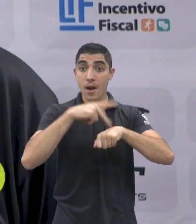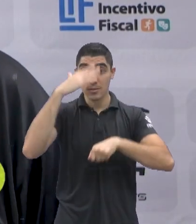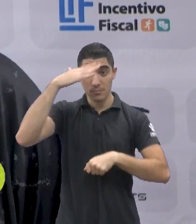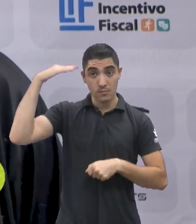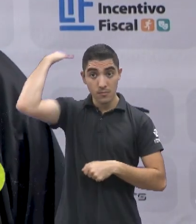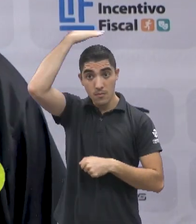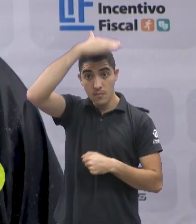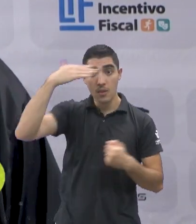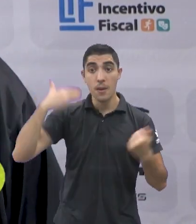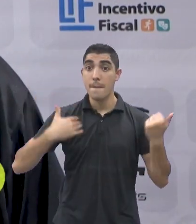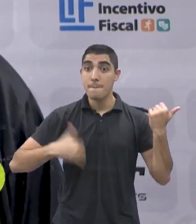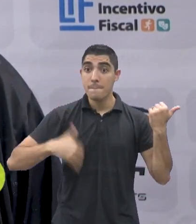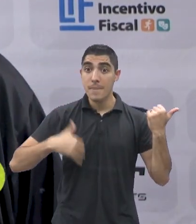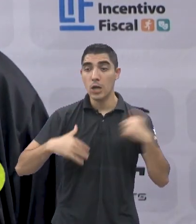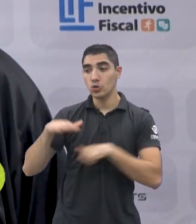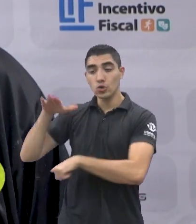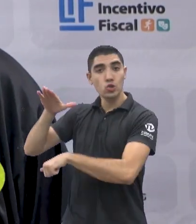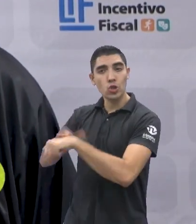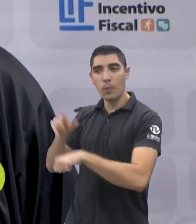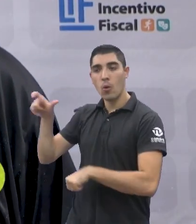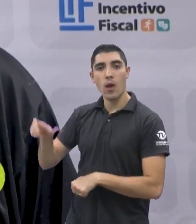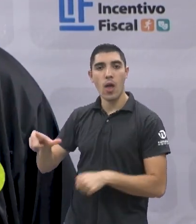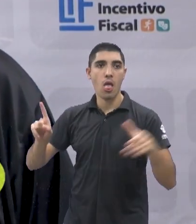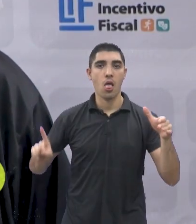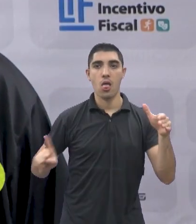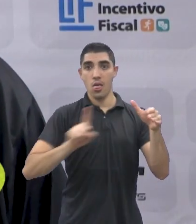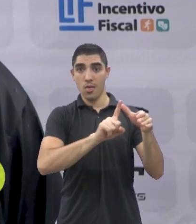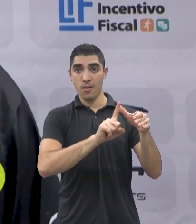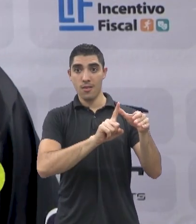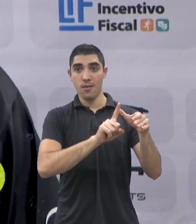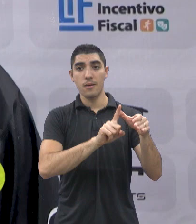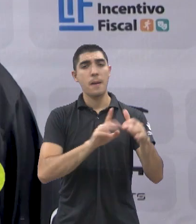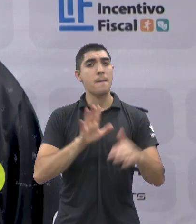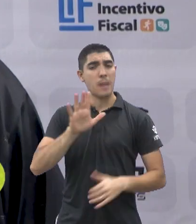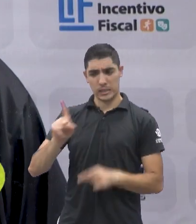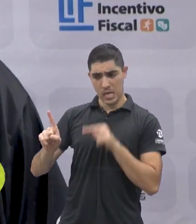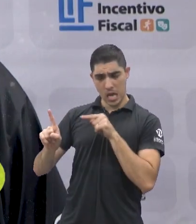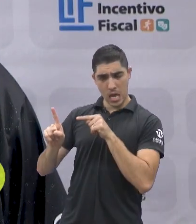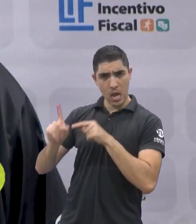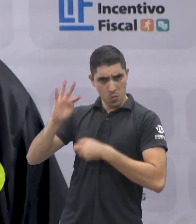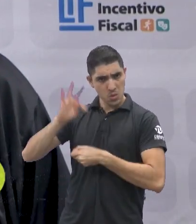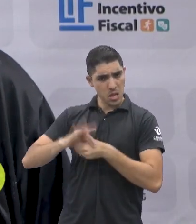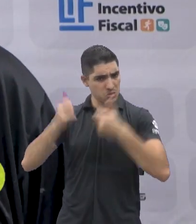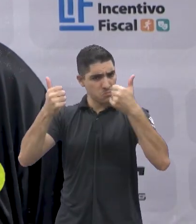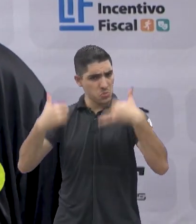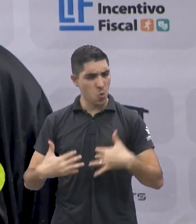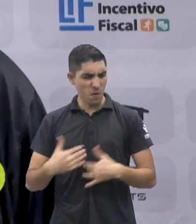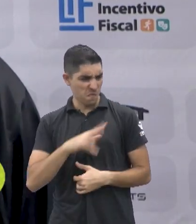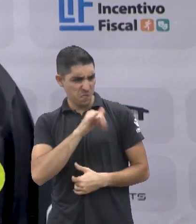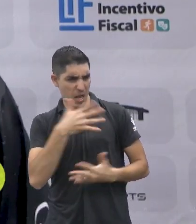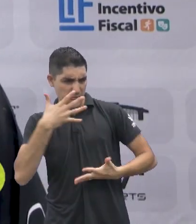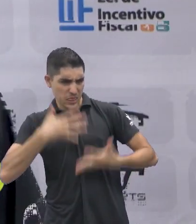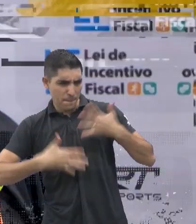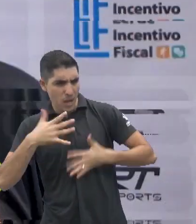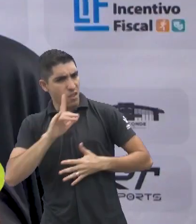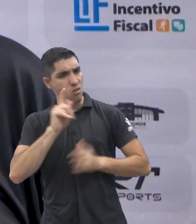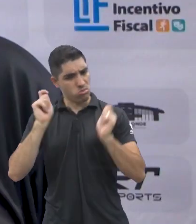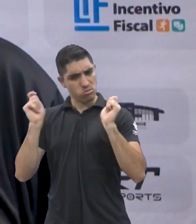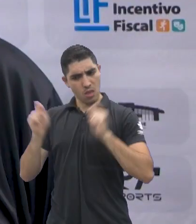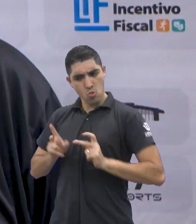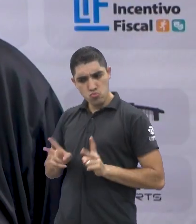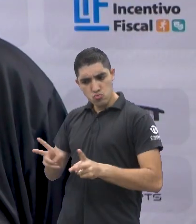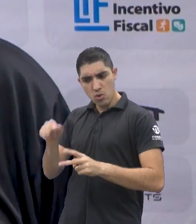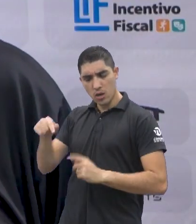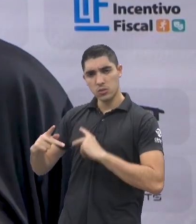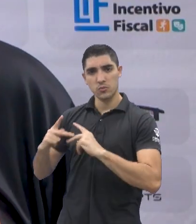masculina de vôlei do México. Mas segundo o próprio Schwanck, nada atrapalharia a sequência de trabalho no São José. Não